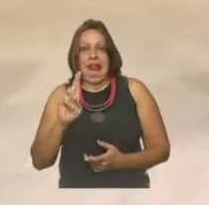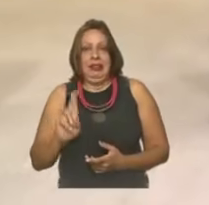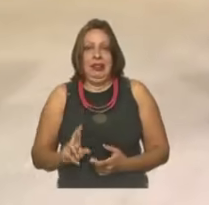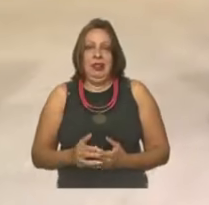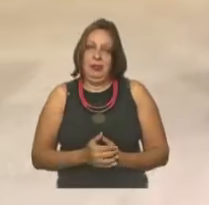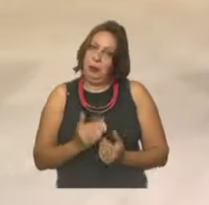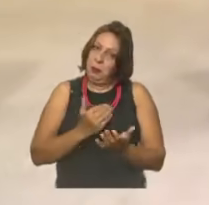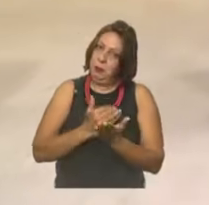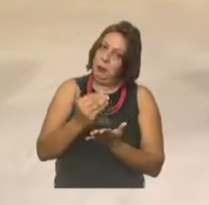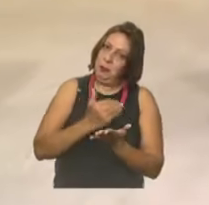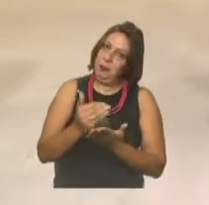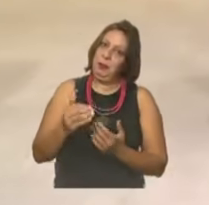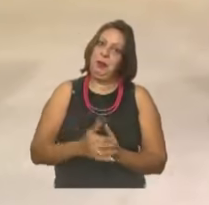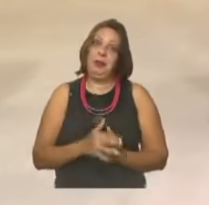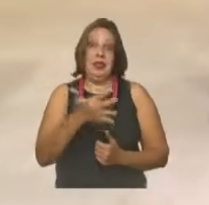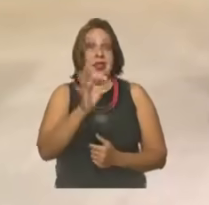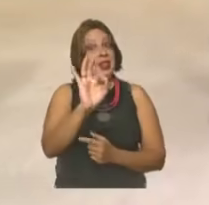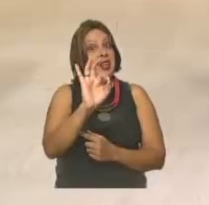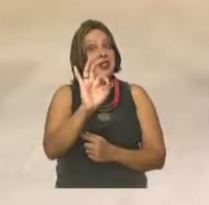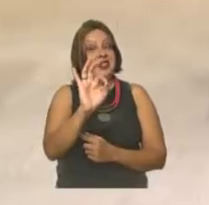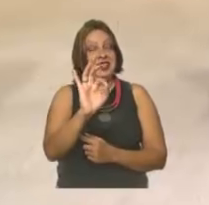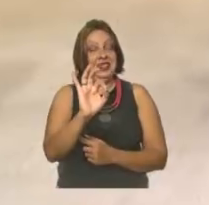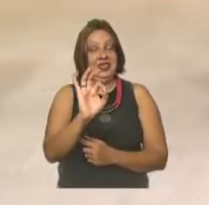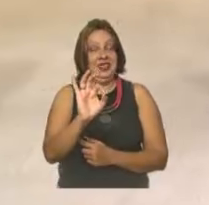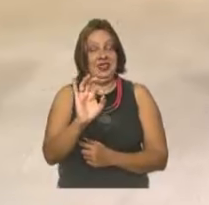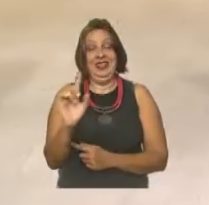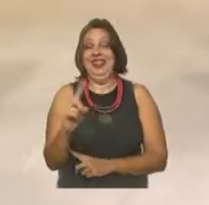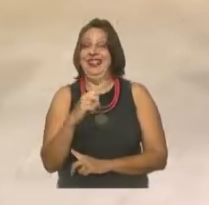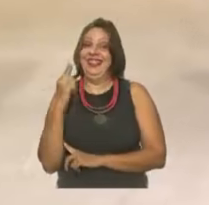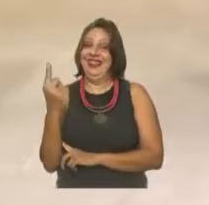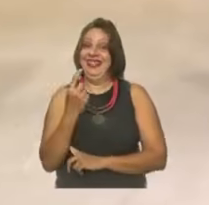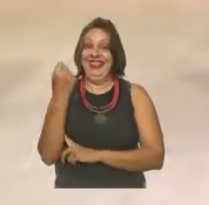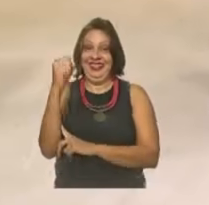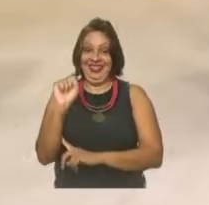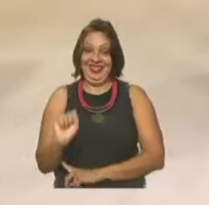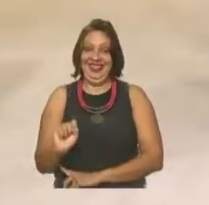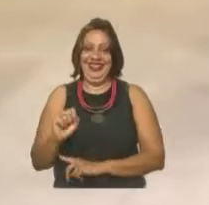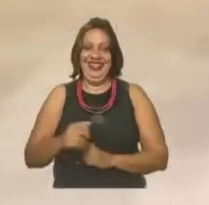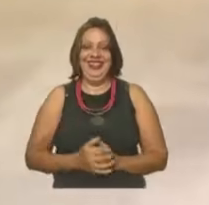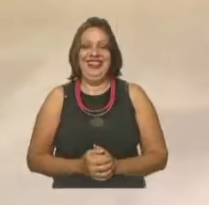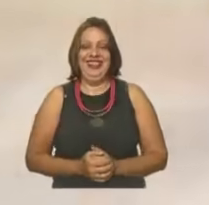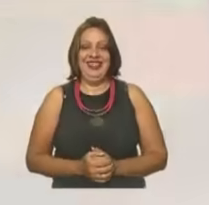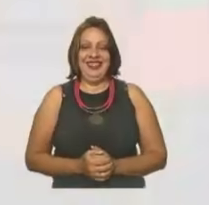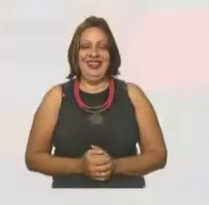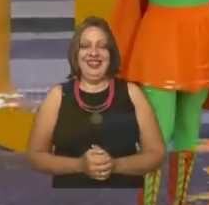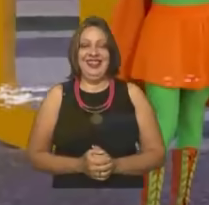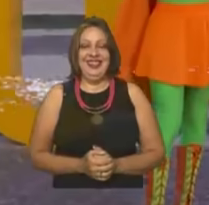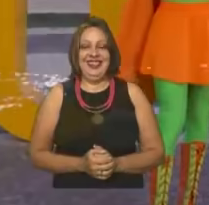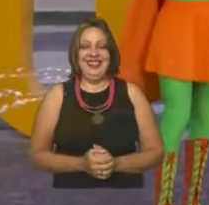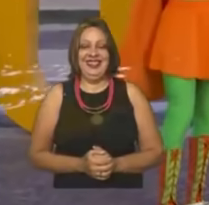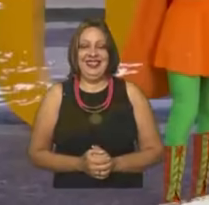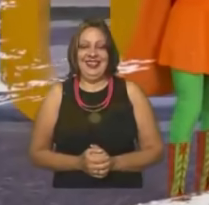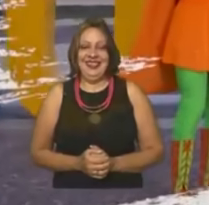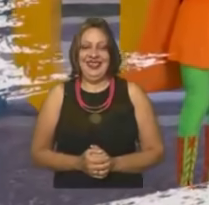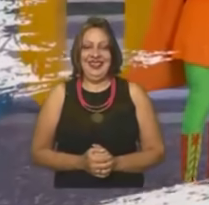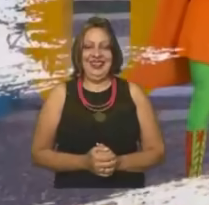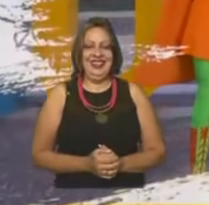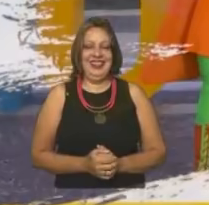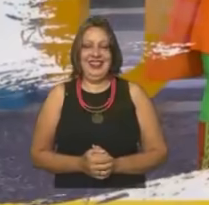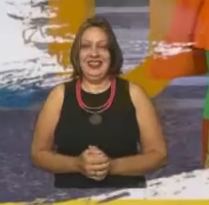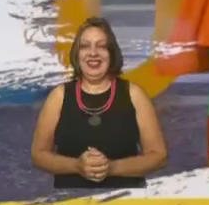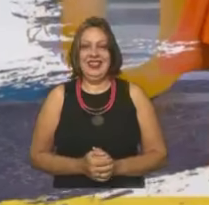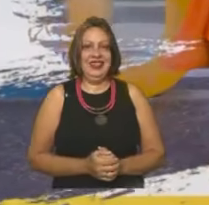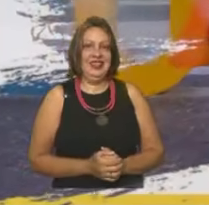com o esquenta. O primeiro lote de 10 prêmios no nosso Gira Sergipe. Vamos nessa.